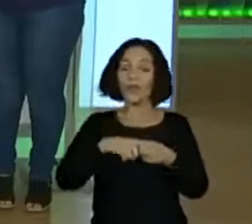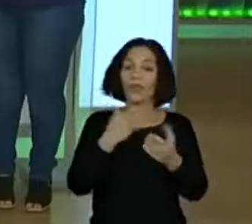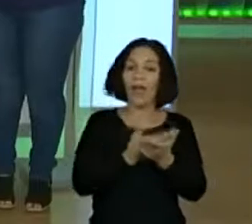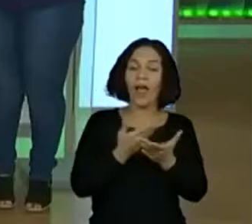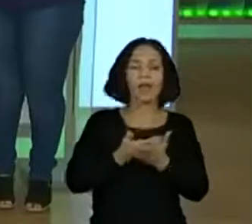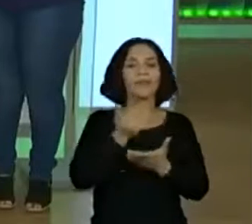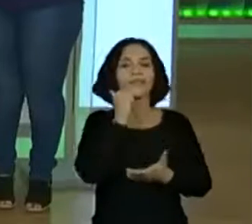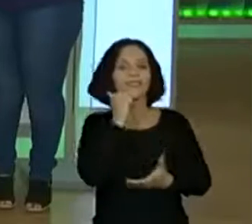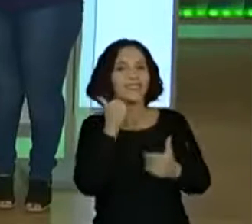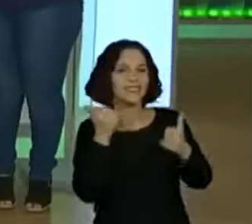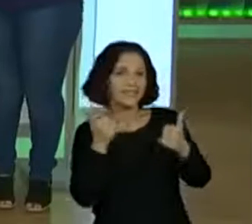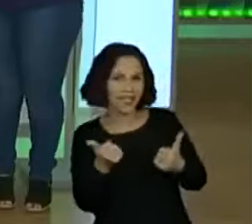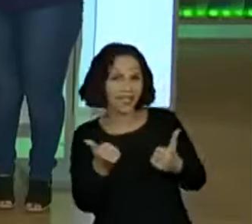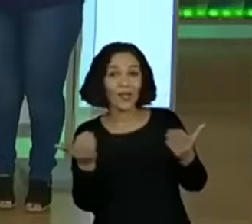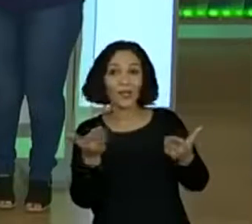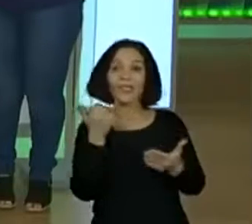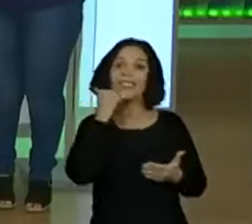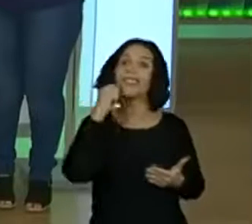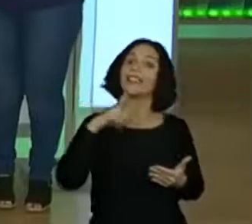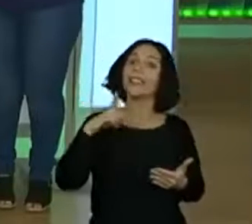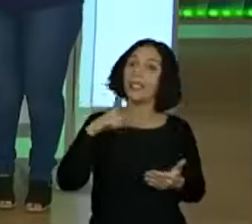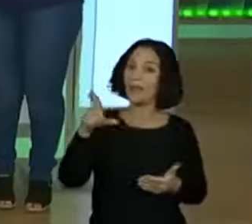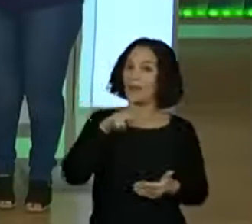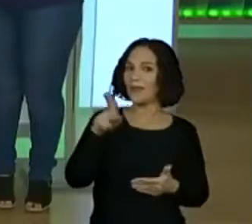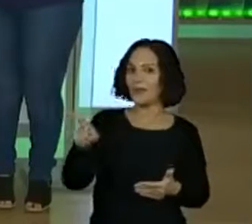de ciências, tá, turminha? Ah, hoje tem ciências tem com a